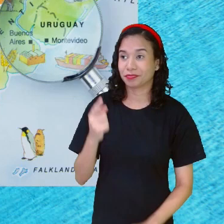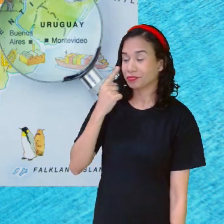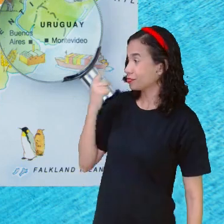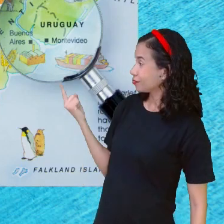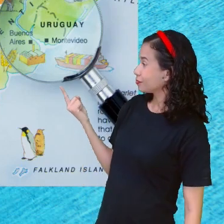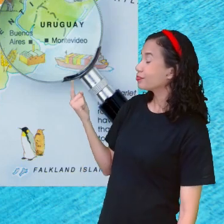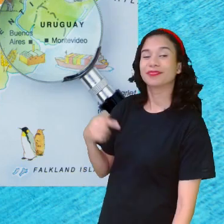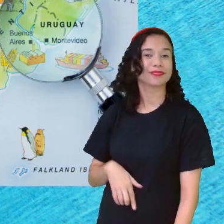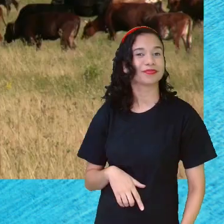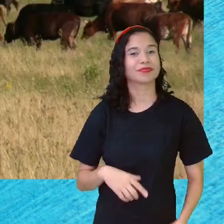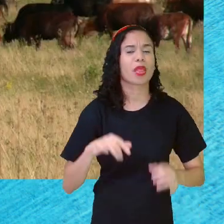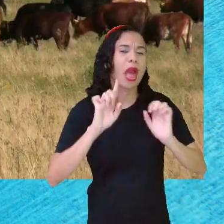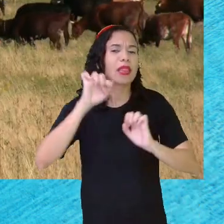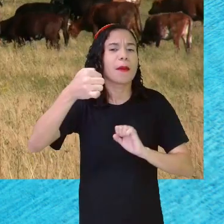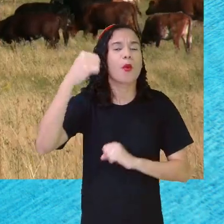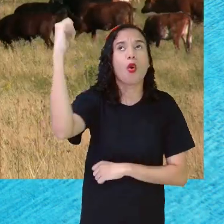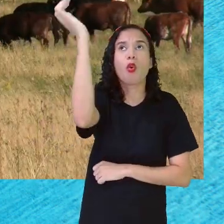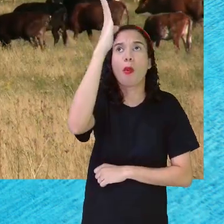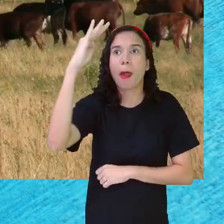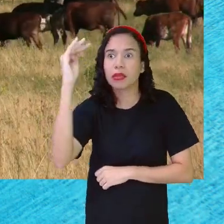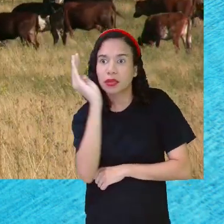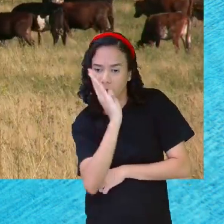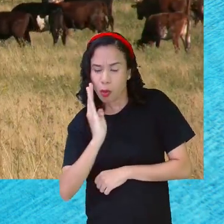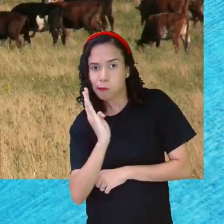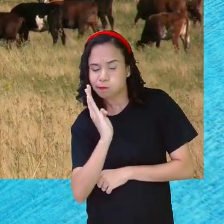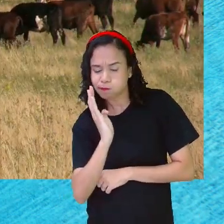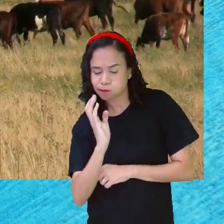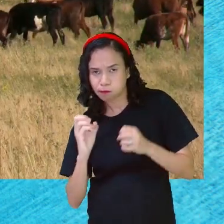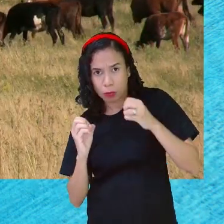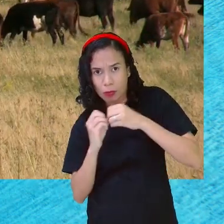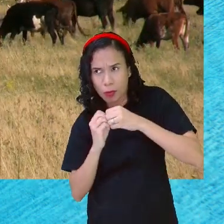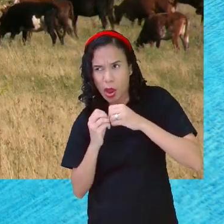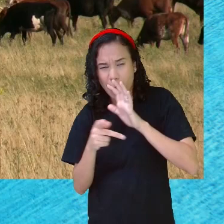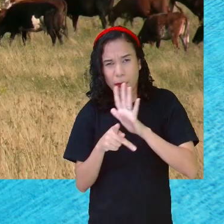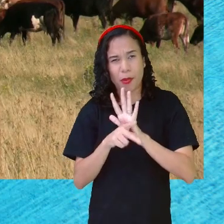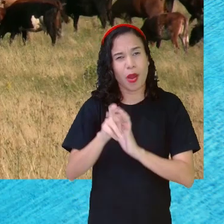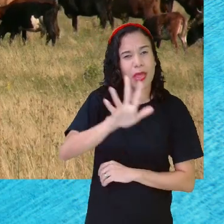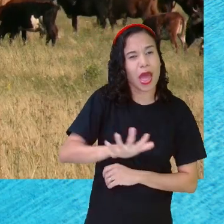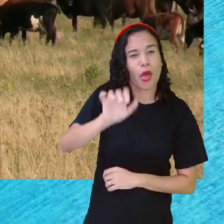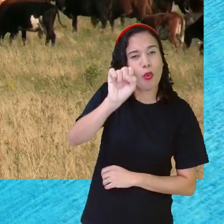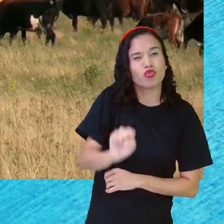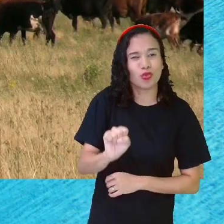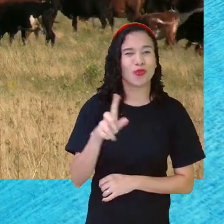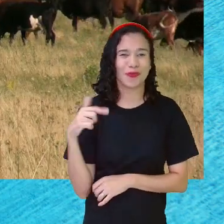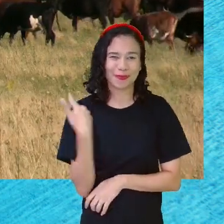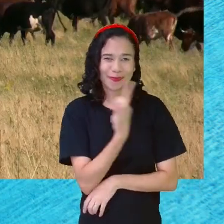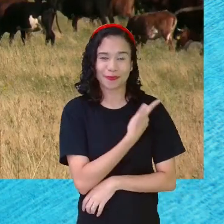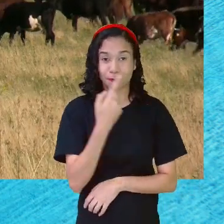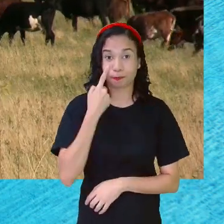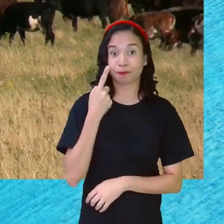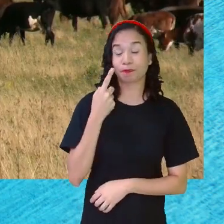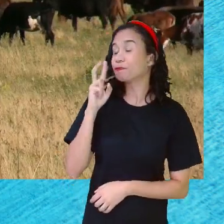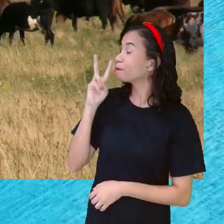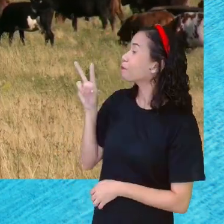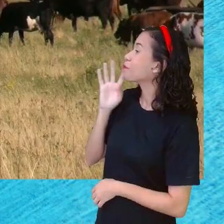embaixo na América do Sul. Depois do Brasil todo lá, pertinho lá da região sul do Brasil.